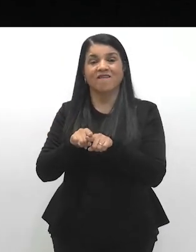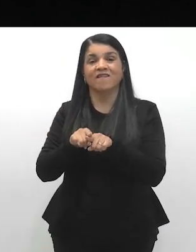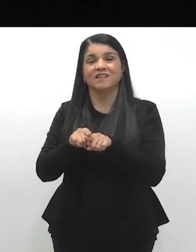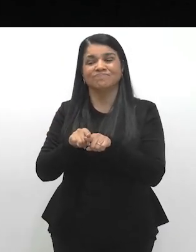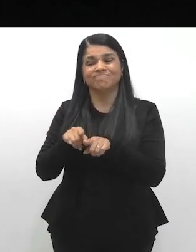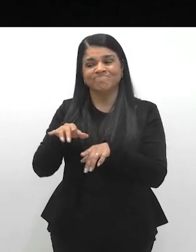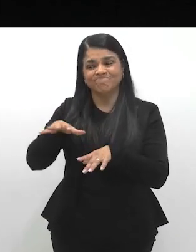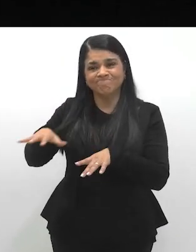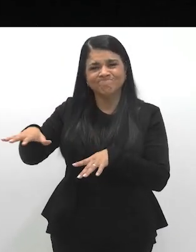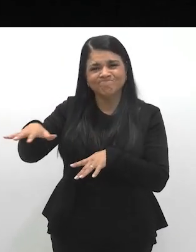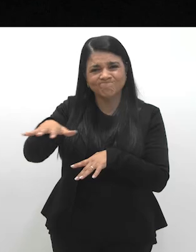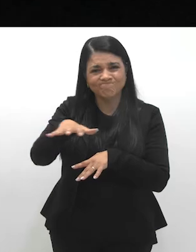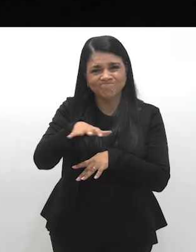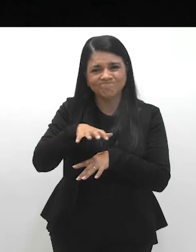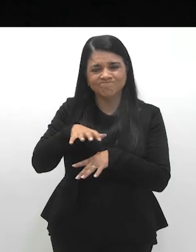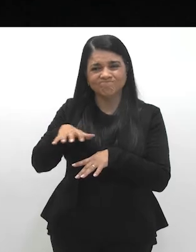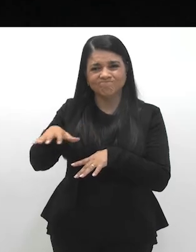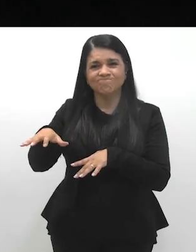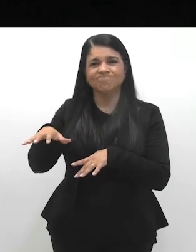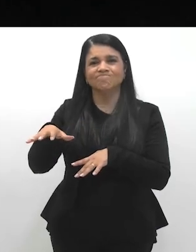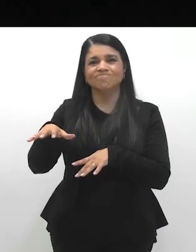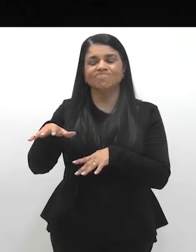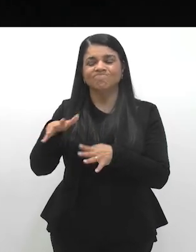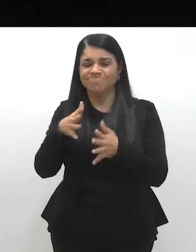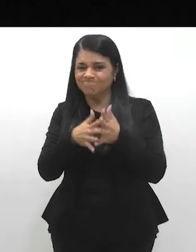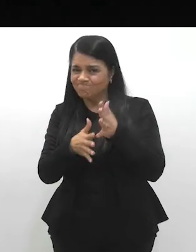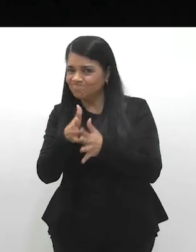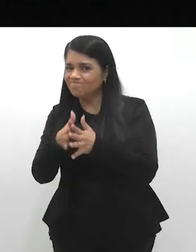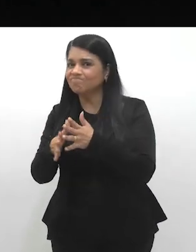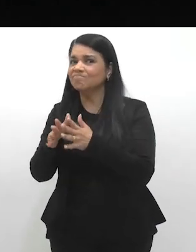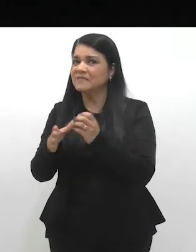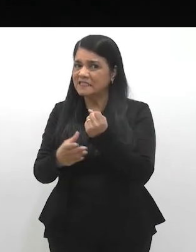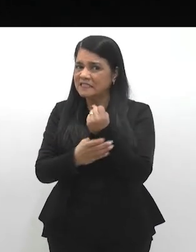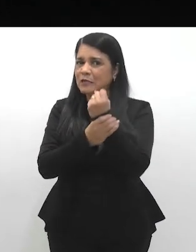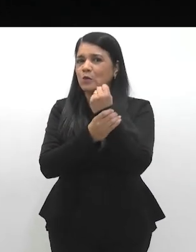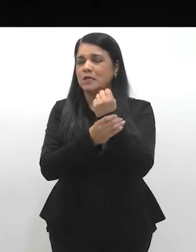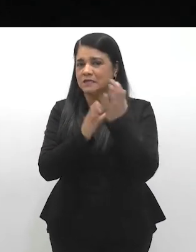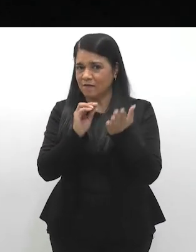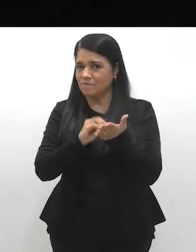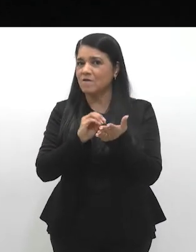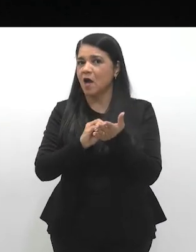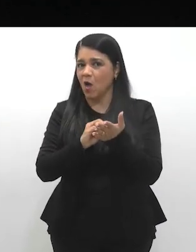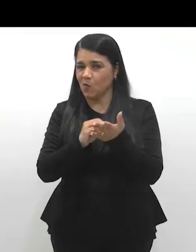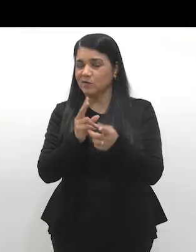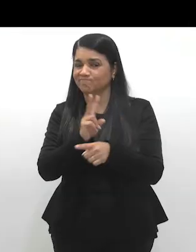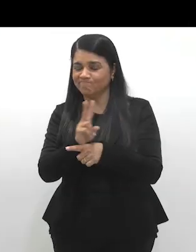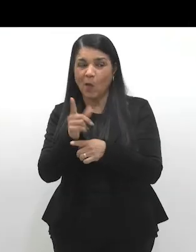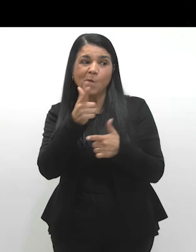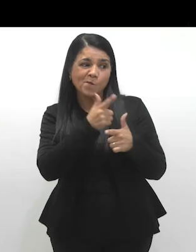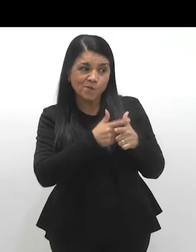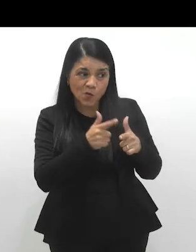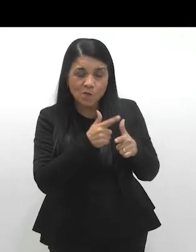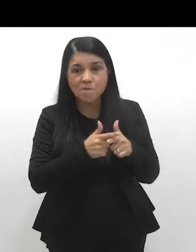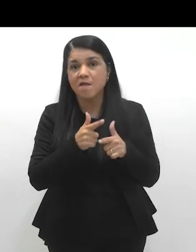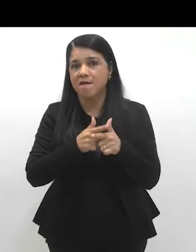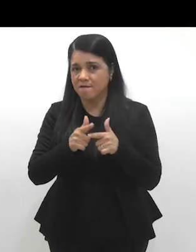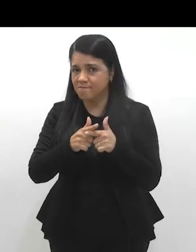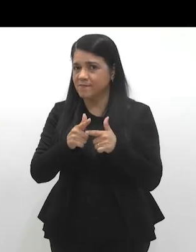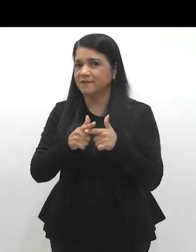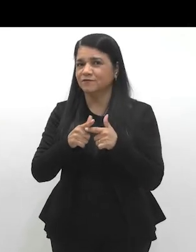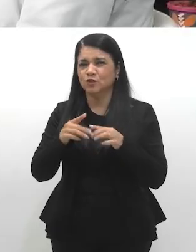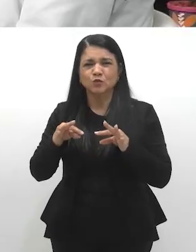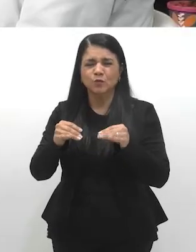regiões bastante complexas de segurança, inclusive. Isso é um problema, né? Essa questão da segurança. Problema grande